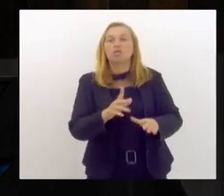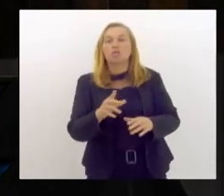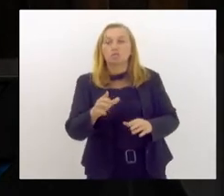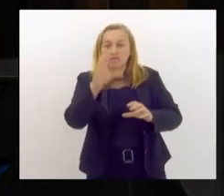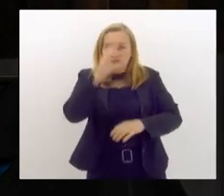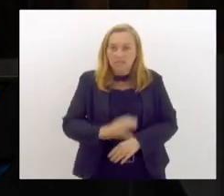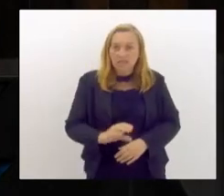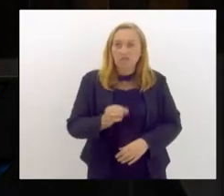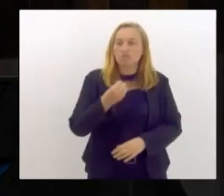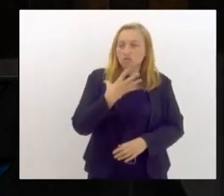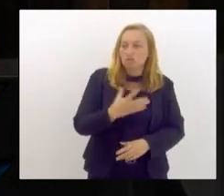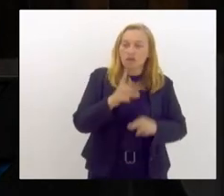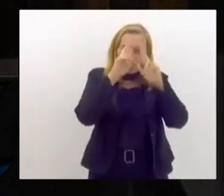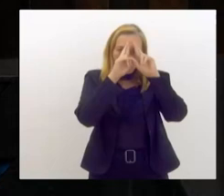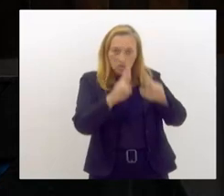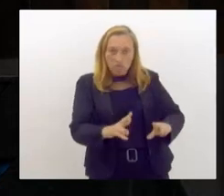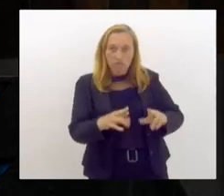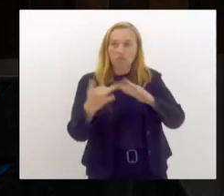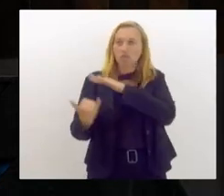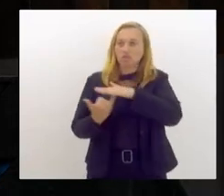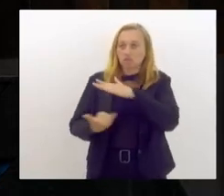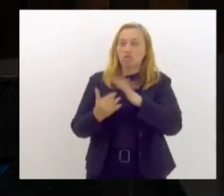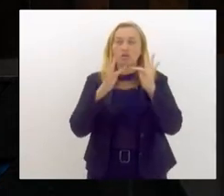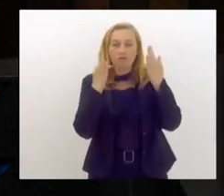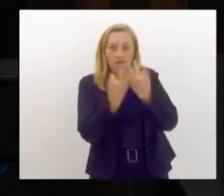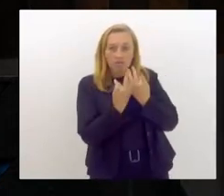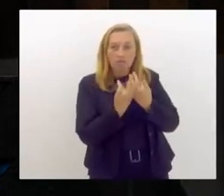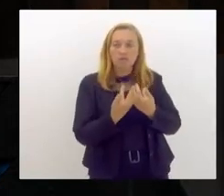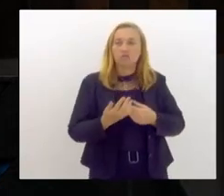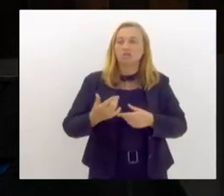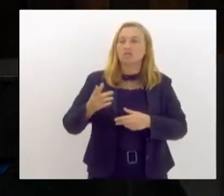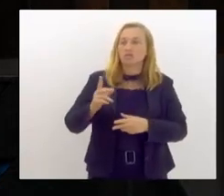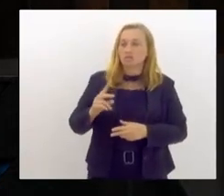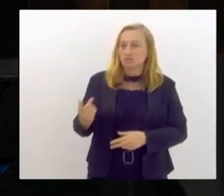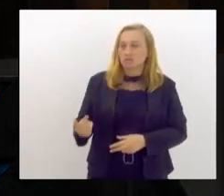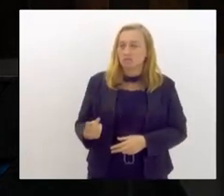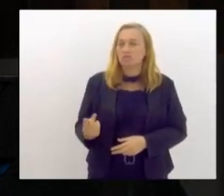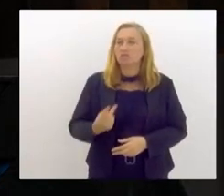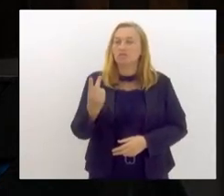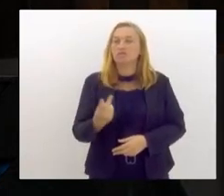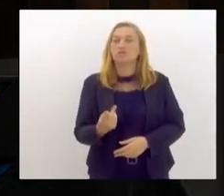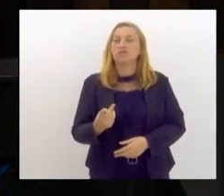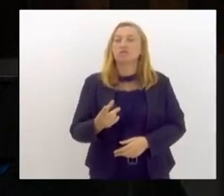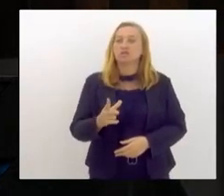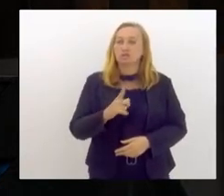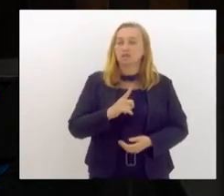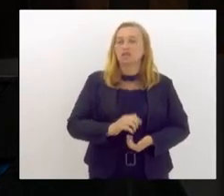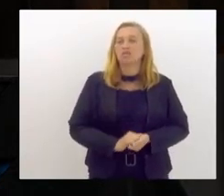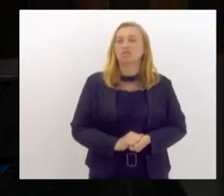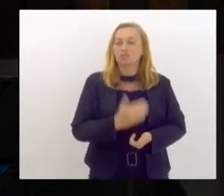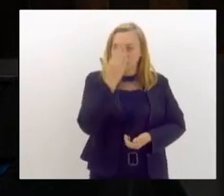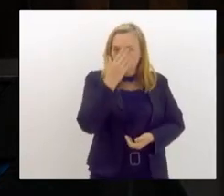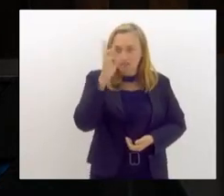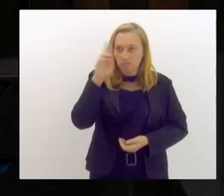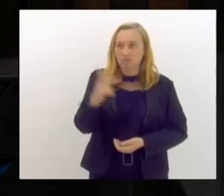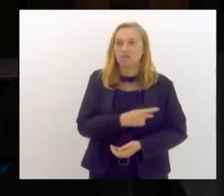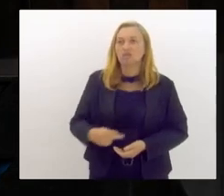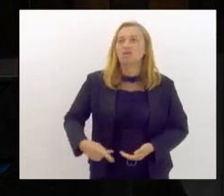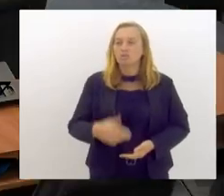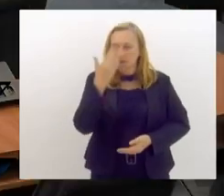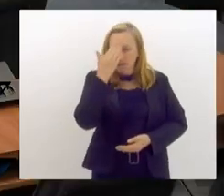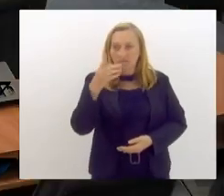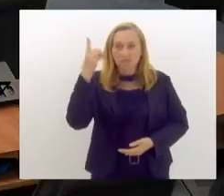bem tem que ser respeitado, as instituições, as famílias prevalecerão, custe o que custar. Muito obrigado, senhor presidente. Muito obrigado,